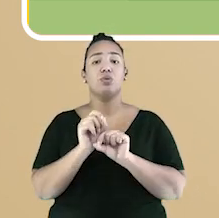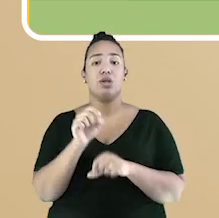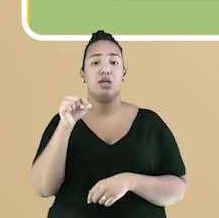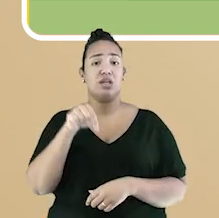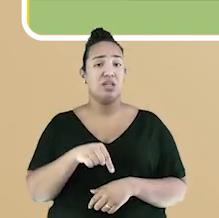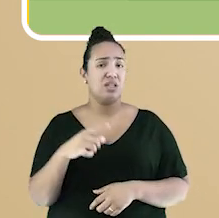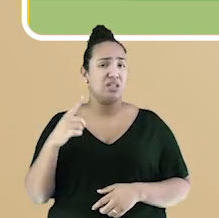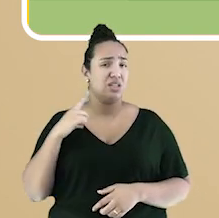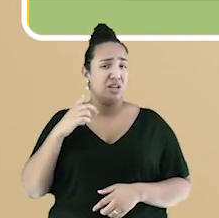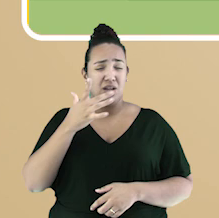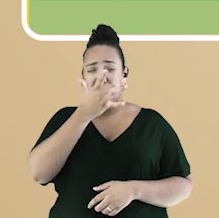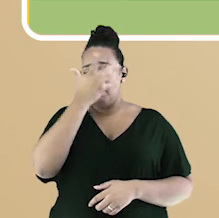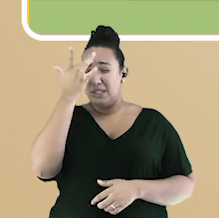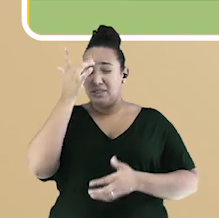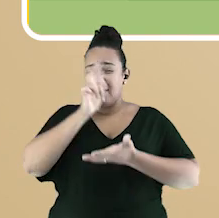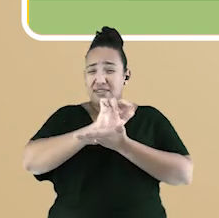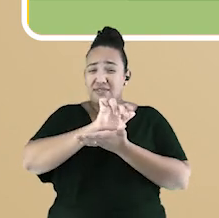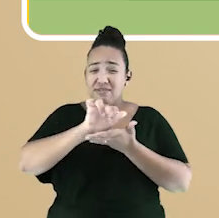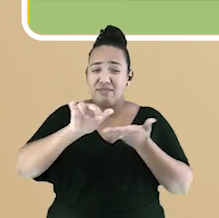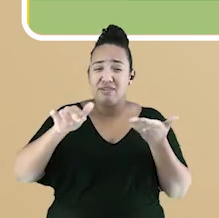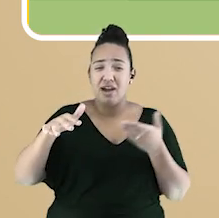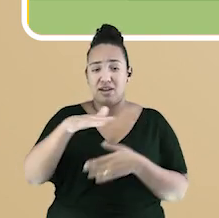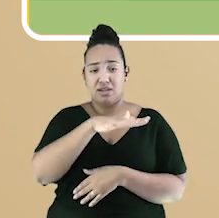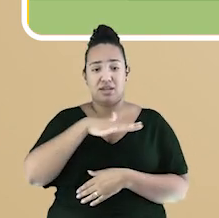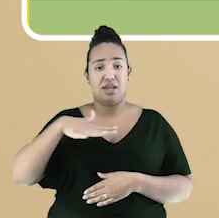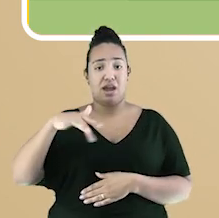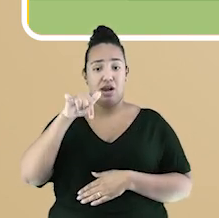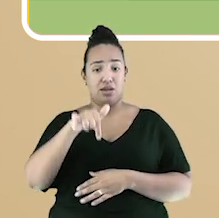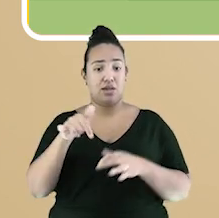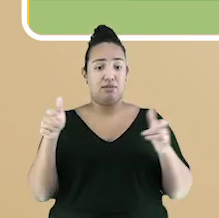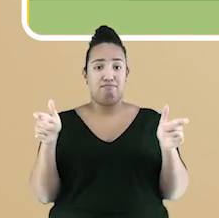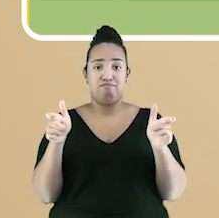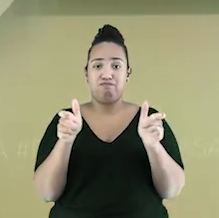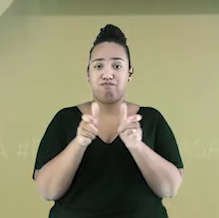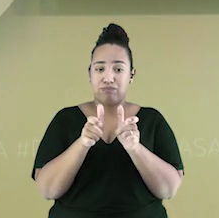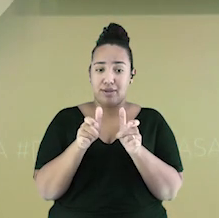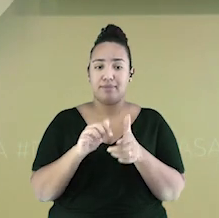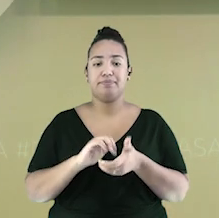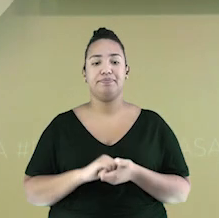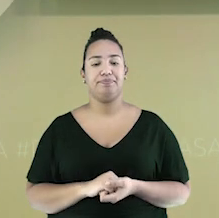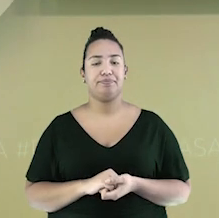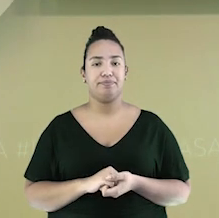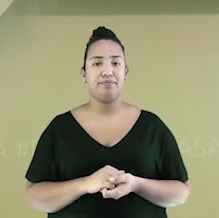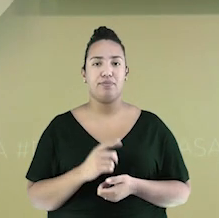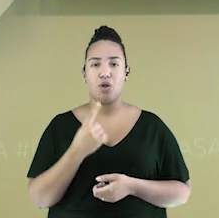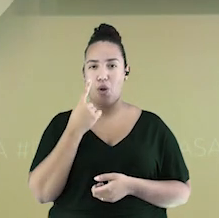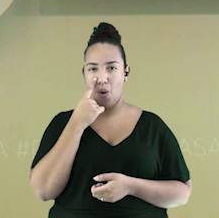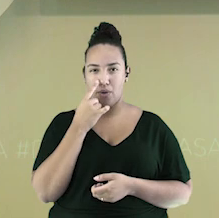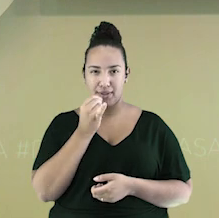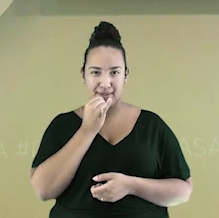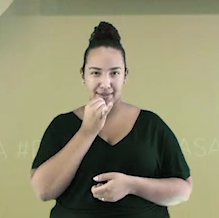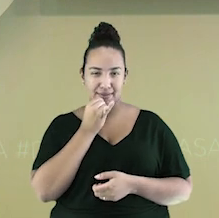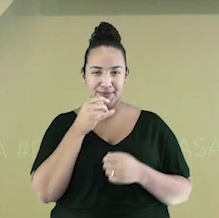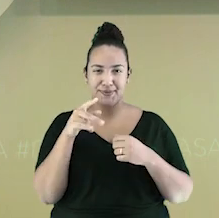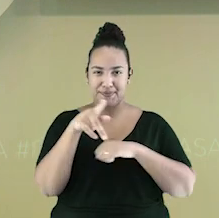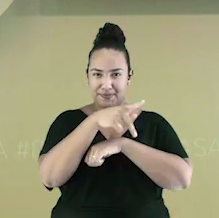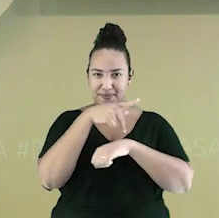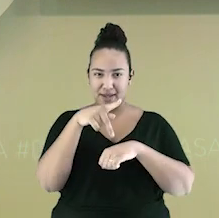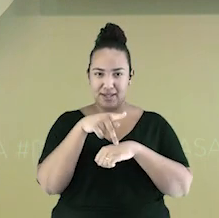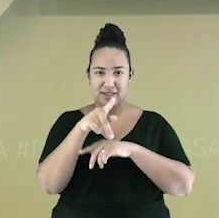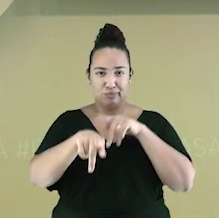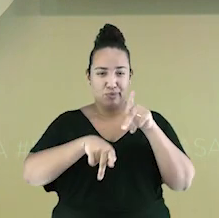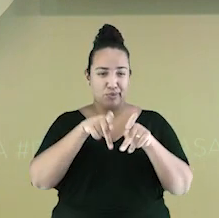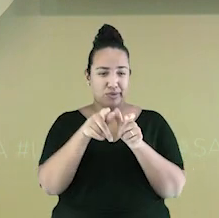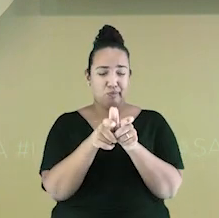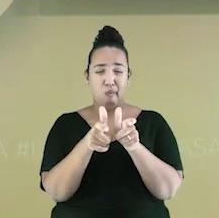nele existem muitos habitantes em um pequeno espaço. Um exemplo de um país